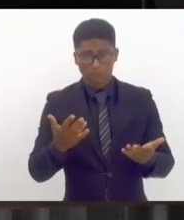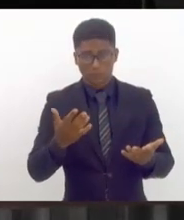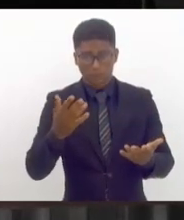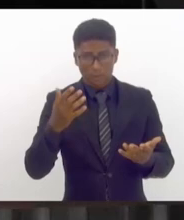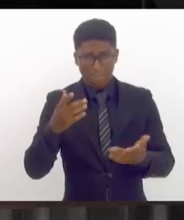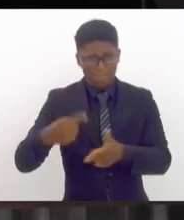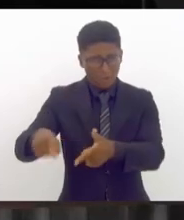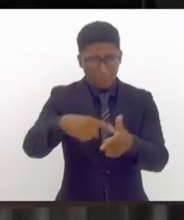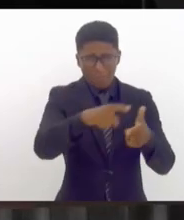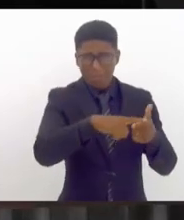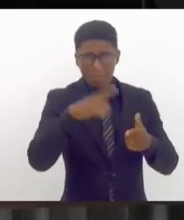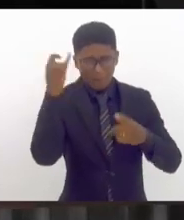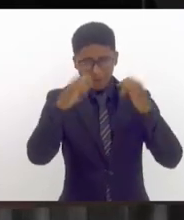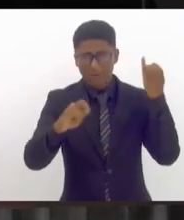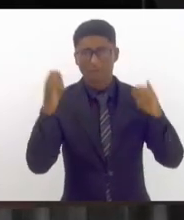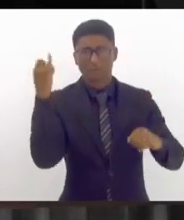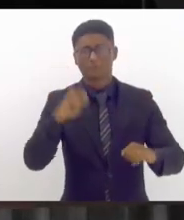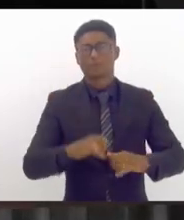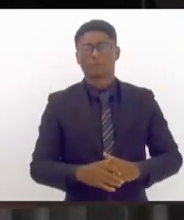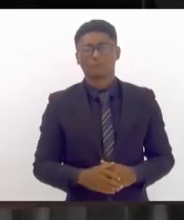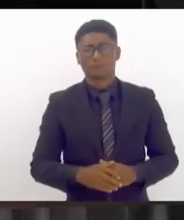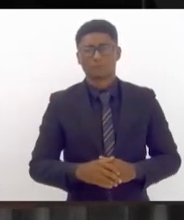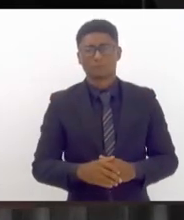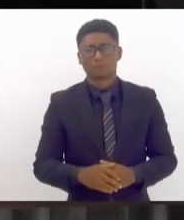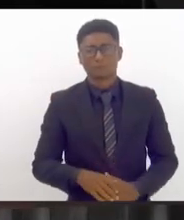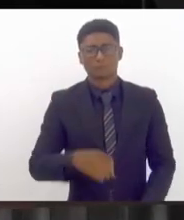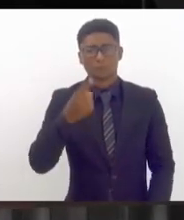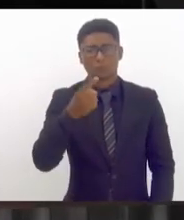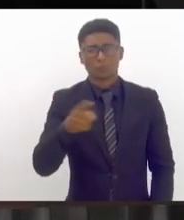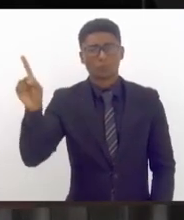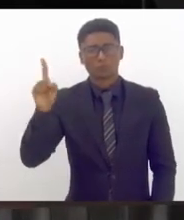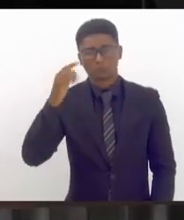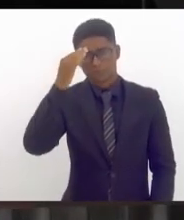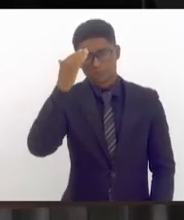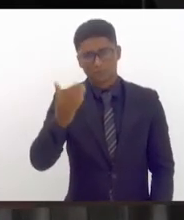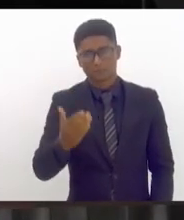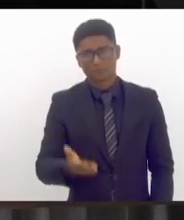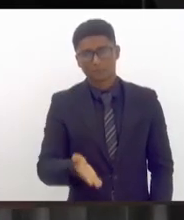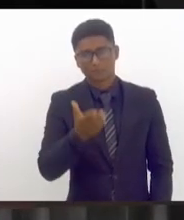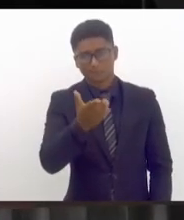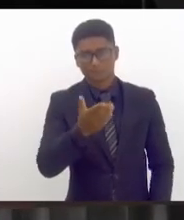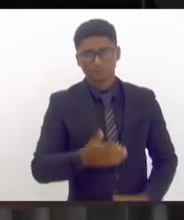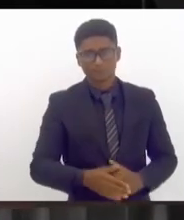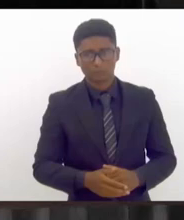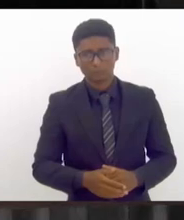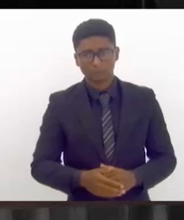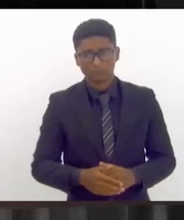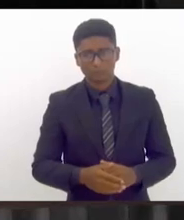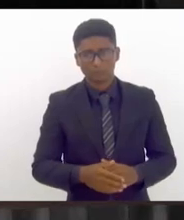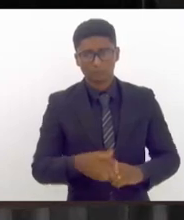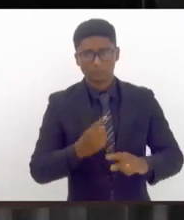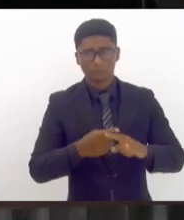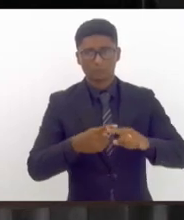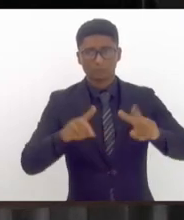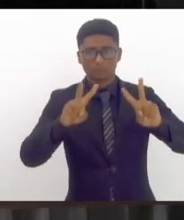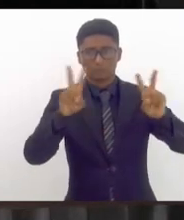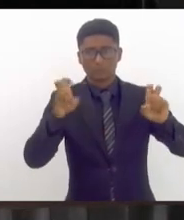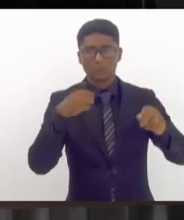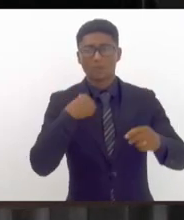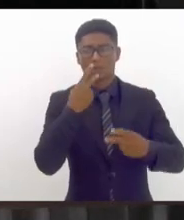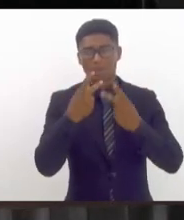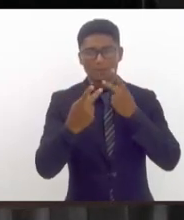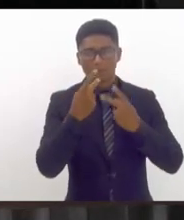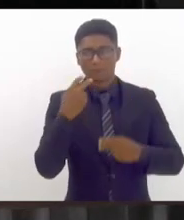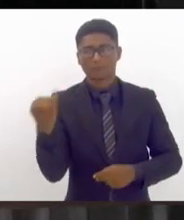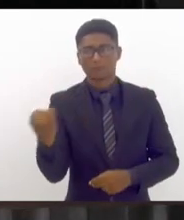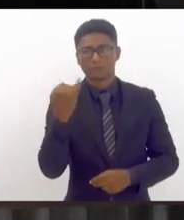tragédias aconteça. E, por fim mesmo, deputada, já agradecendo a solidariedade da senhora de eu poder falar desse assunto tão importante para mim, para a minha cidade,